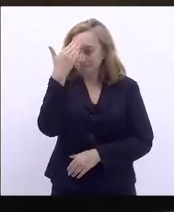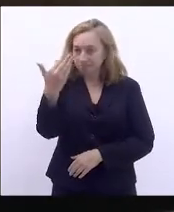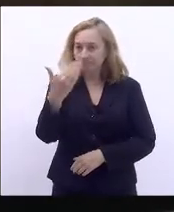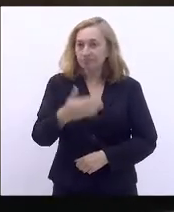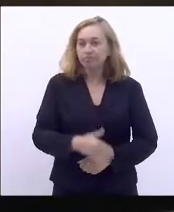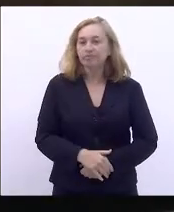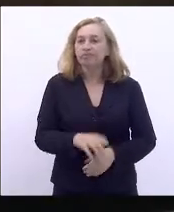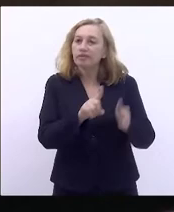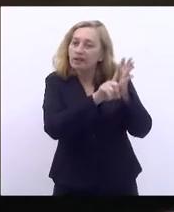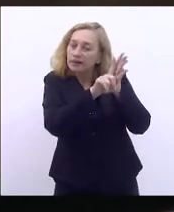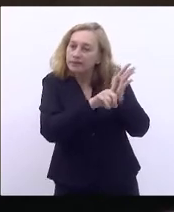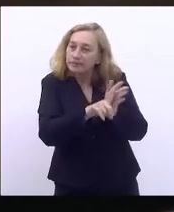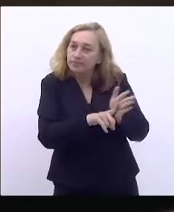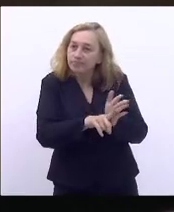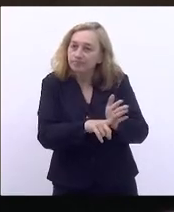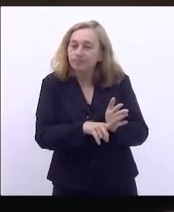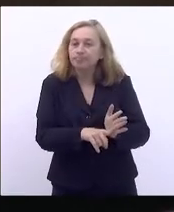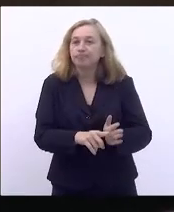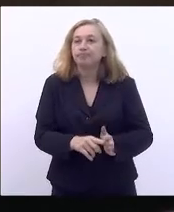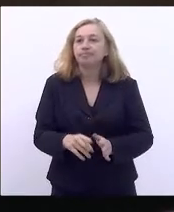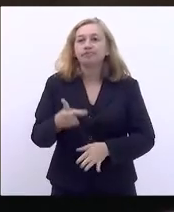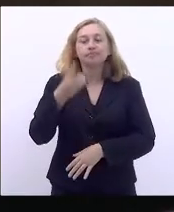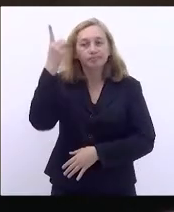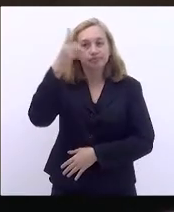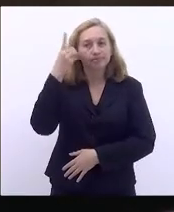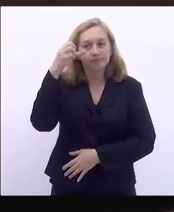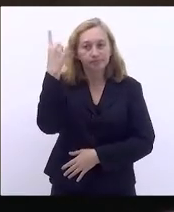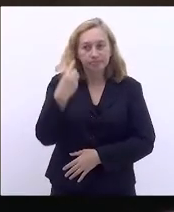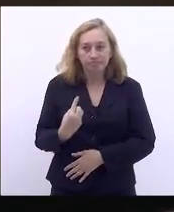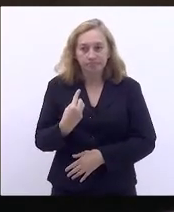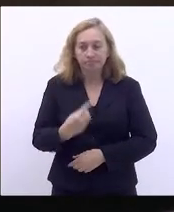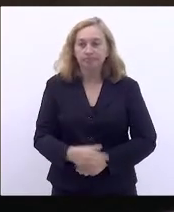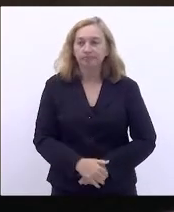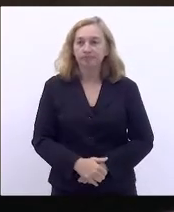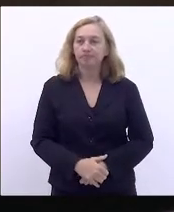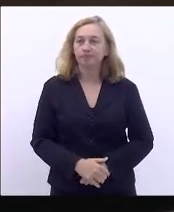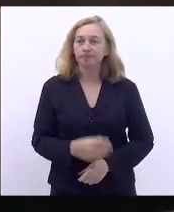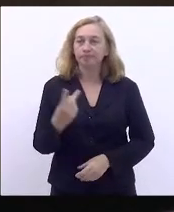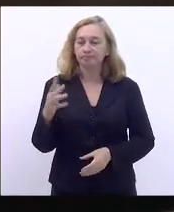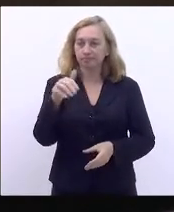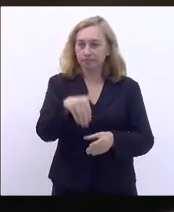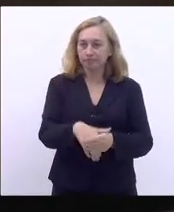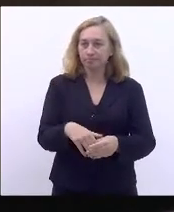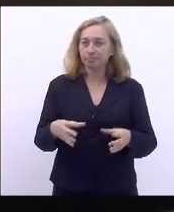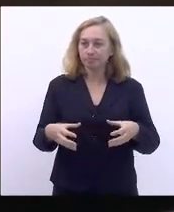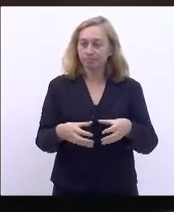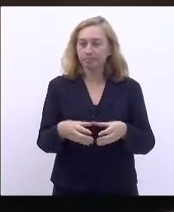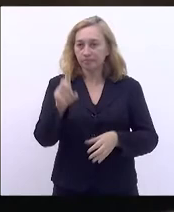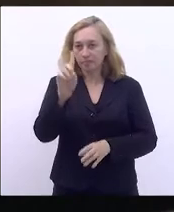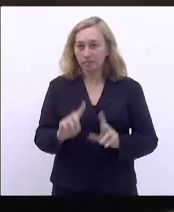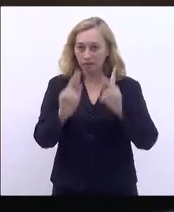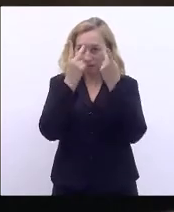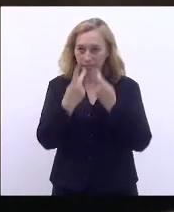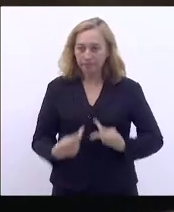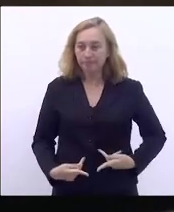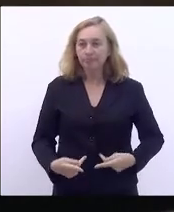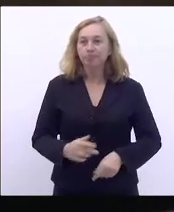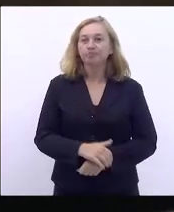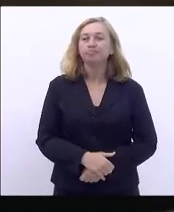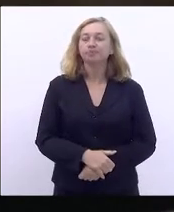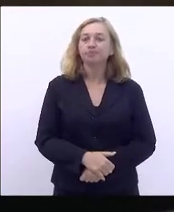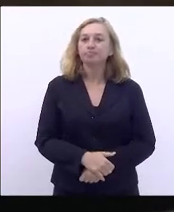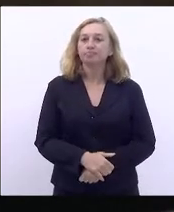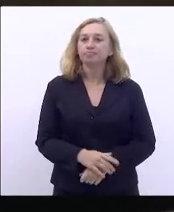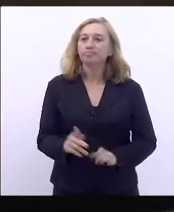a análise feita pela deputada Dani Monteiro, quando deu seu voto pela Comissão dos Direitos Humanos, sobre